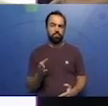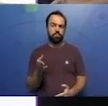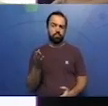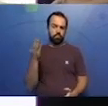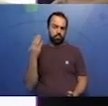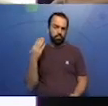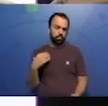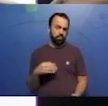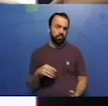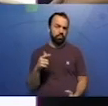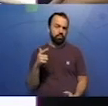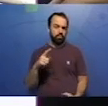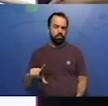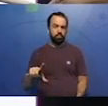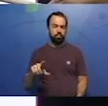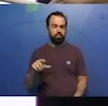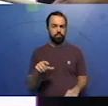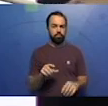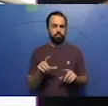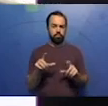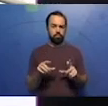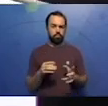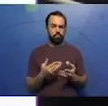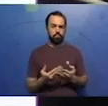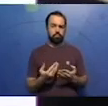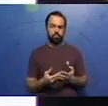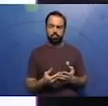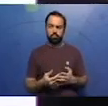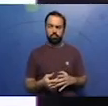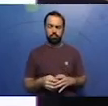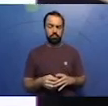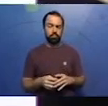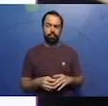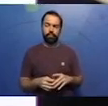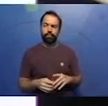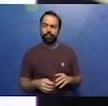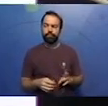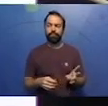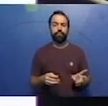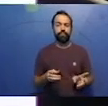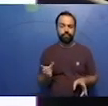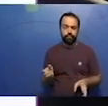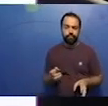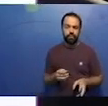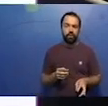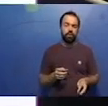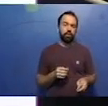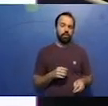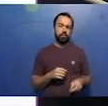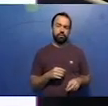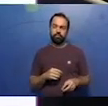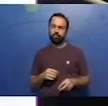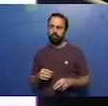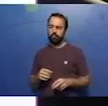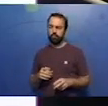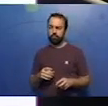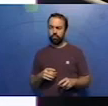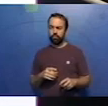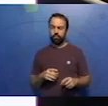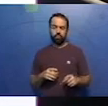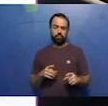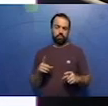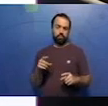aqui, visualizando o relógio digital e vamos fazer o desenho, tá vendo? Dos ponteirinhos, olha. Marca